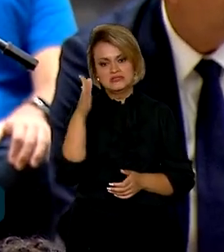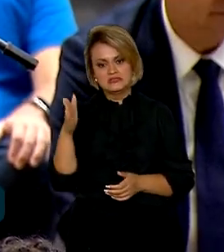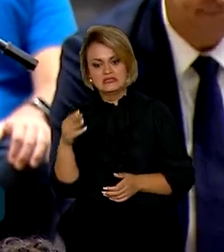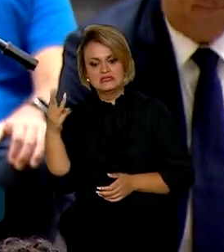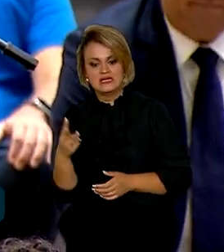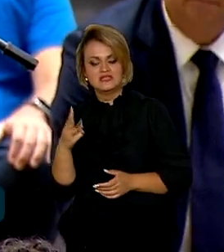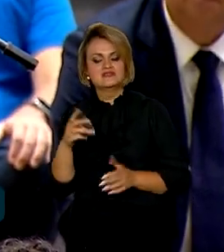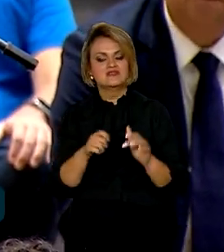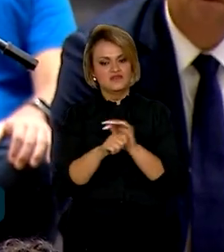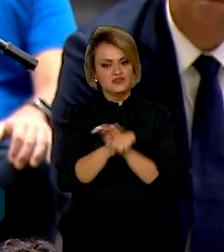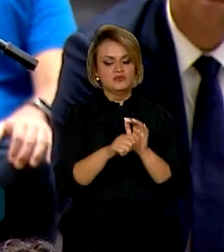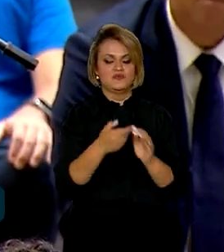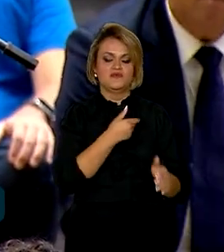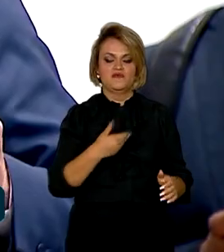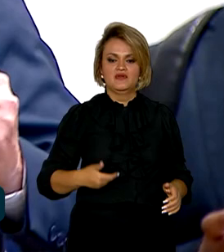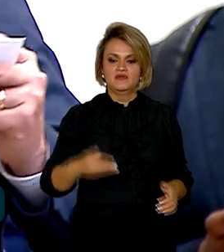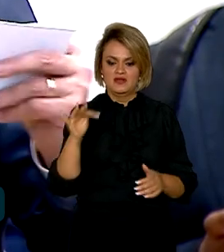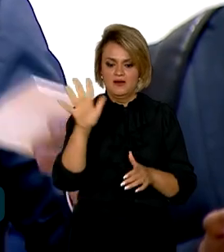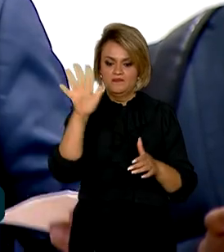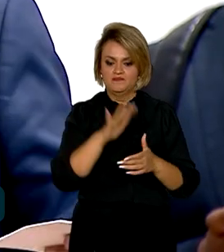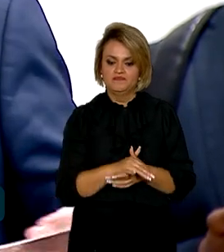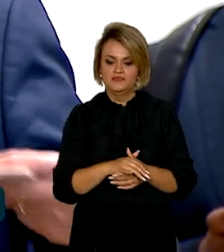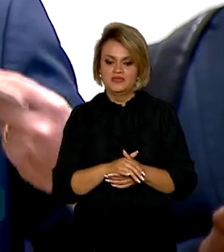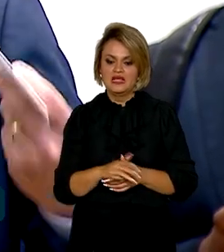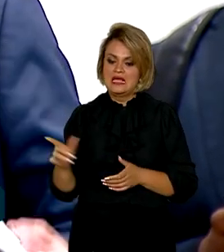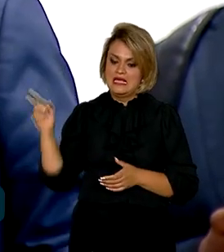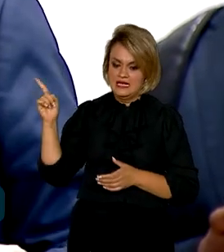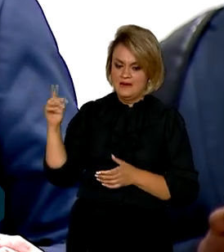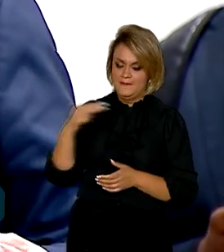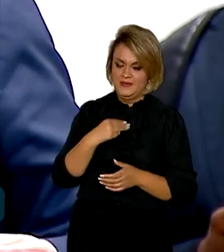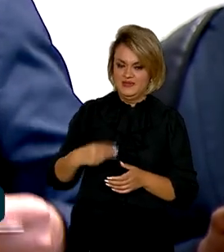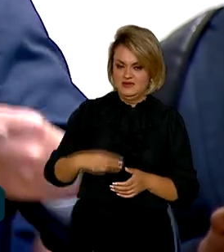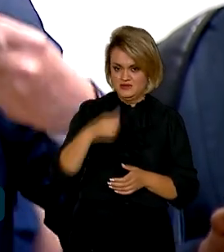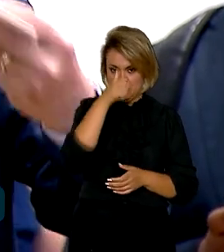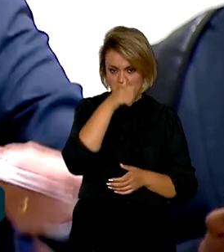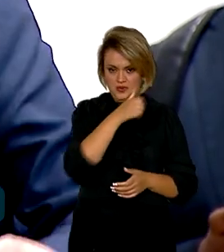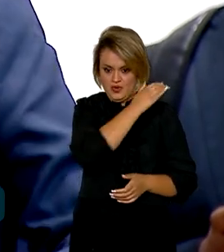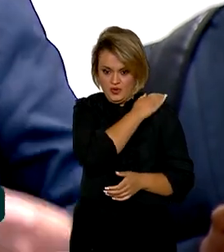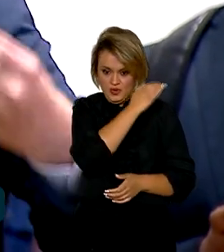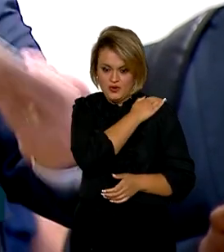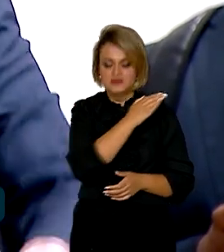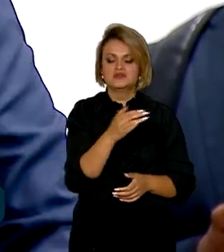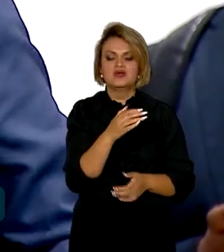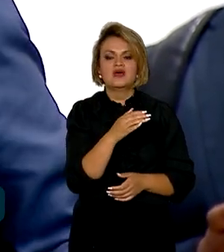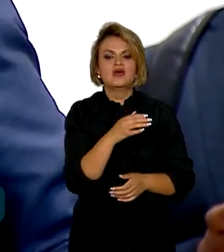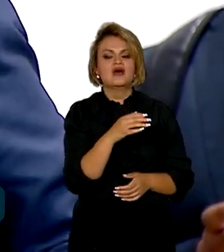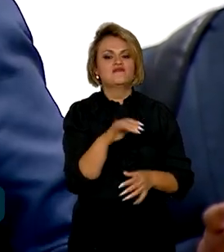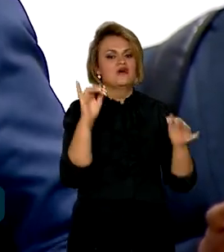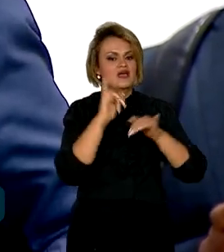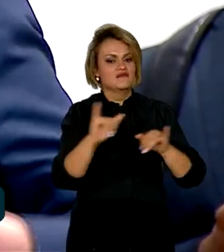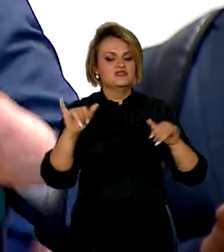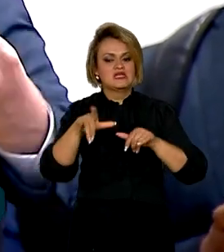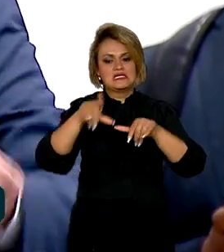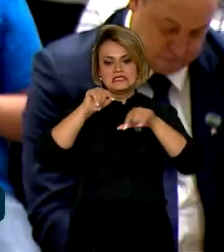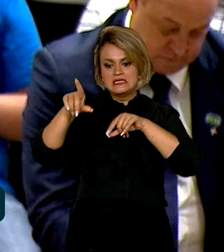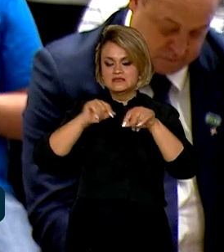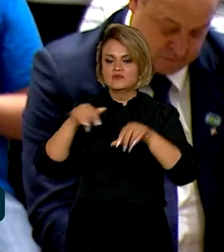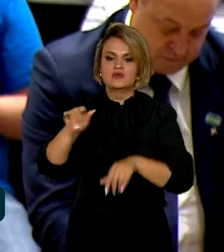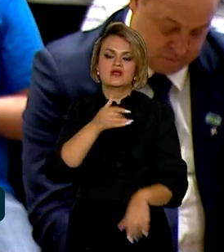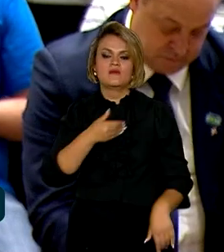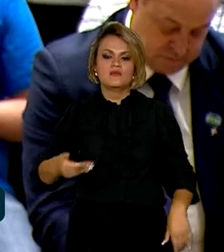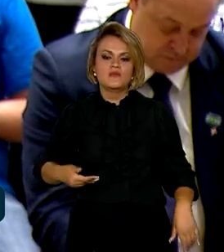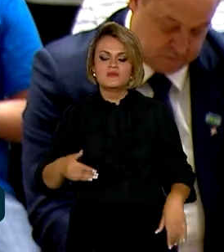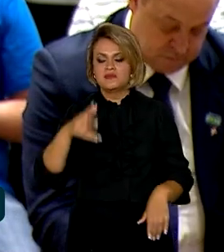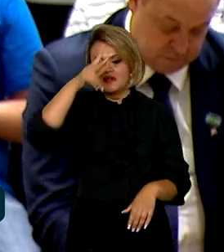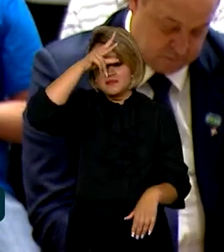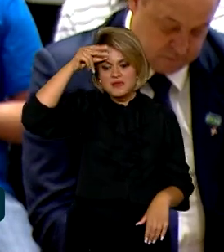totalmente financiada pelo governo federal. Segundo o ministro da Casa Civil, nos próximos dias o governo vai lançar uma seleção pública para